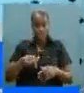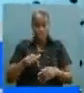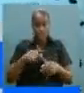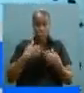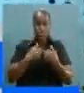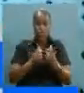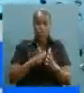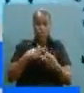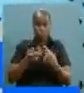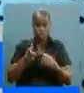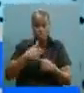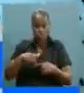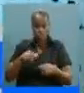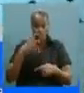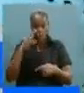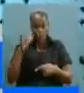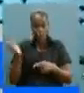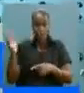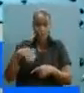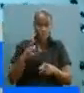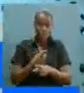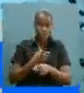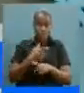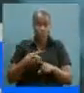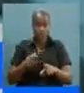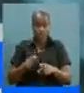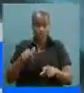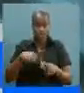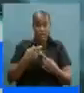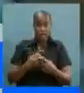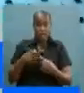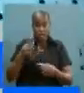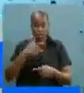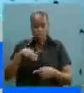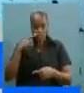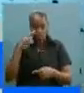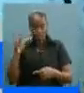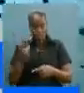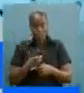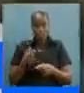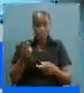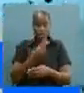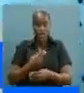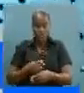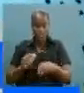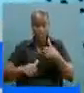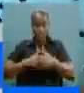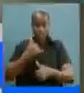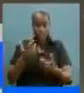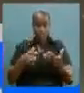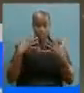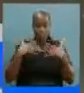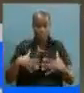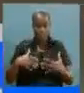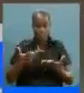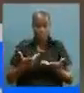a gente está procurando trazer alguma coisa diferente. Esse ano a gente procurou trazer arte plumária para poder melhorar as fantasias,